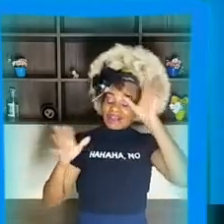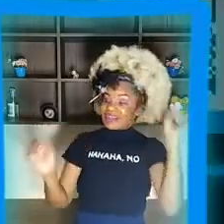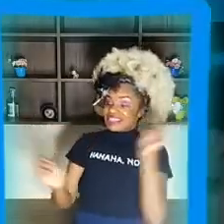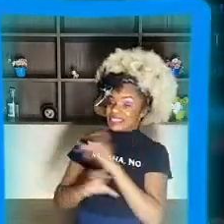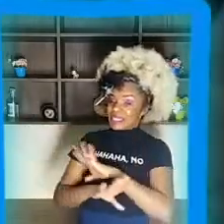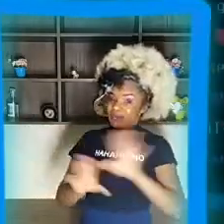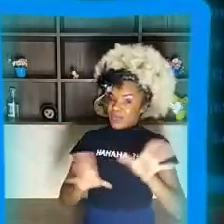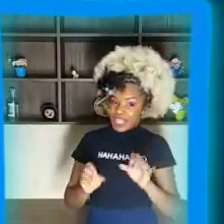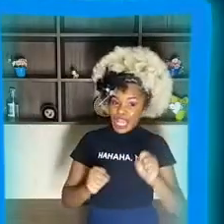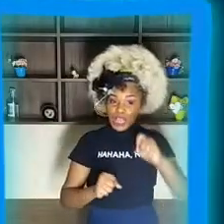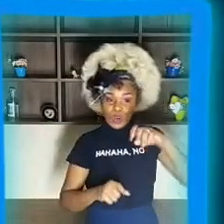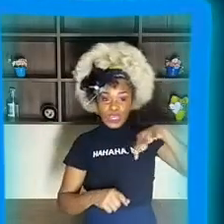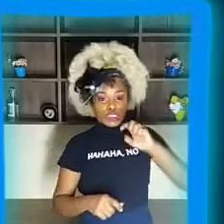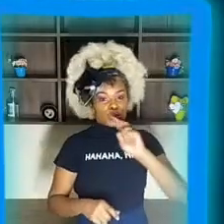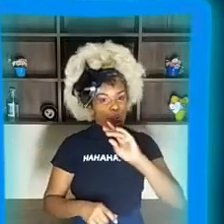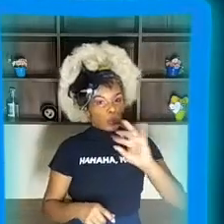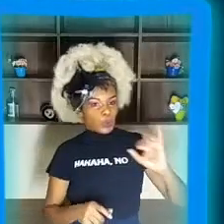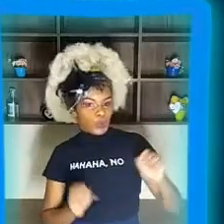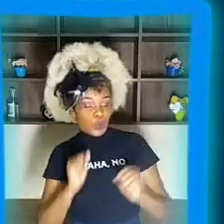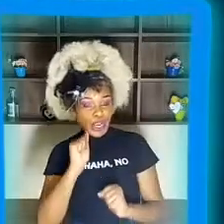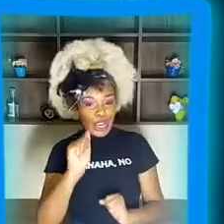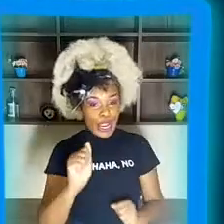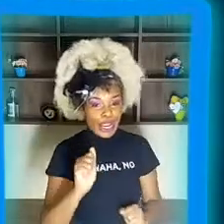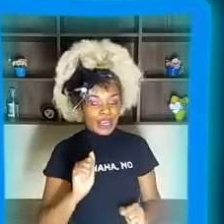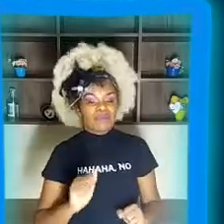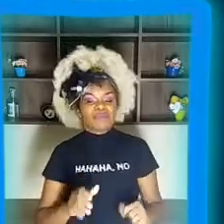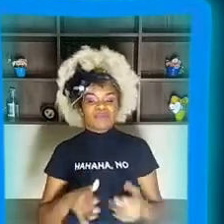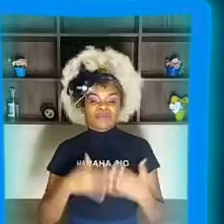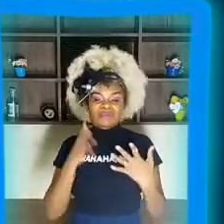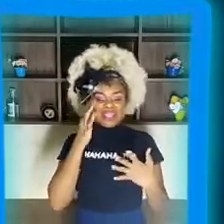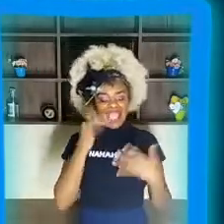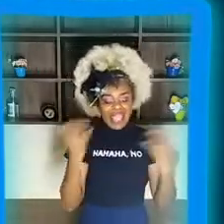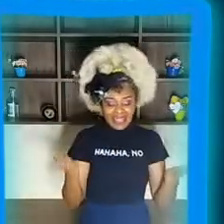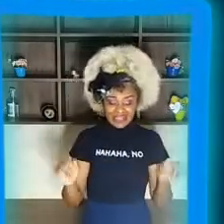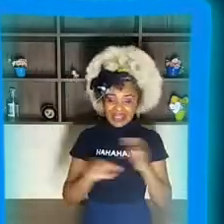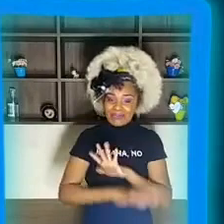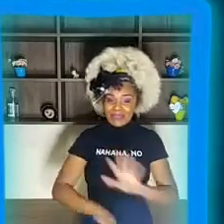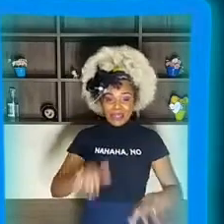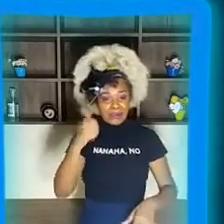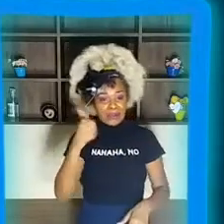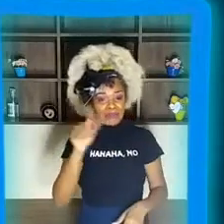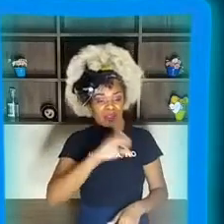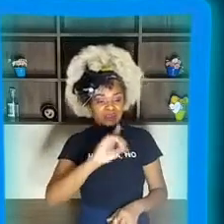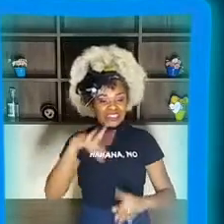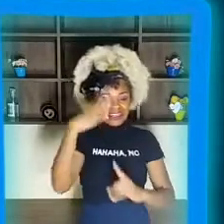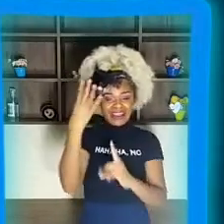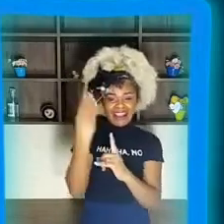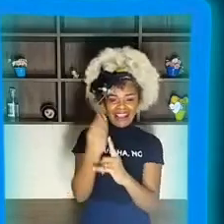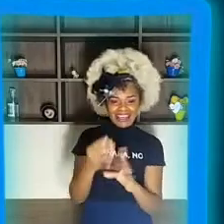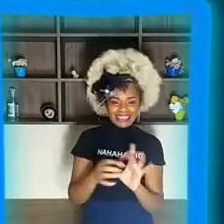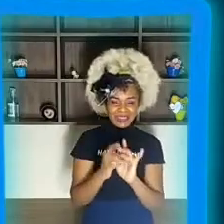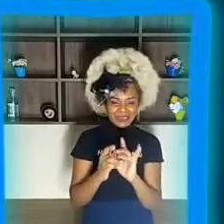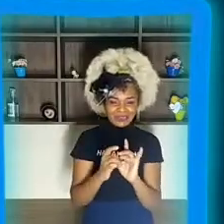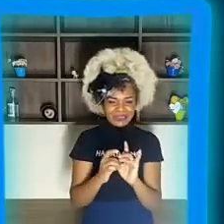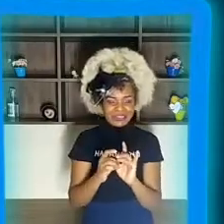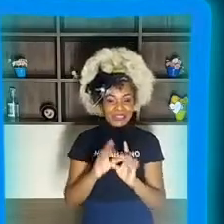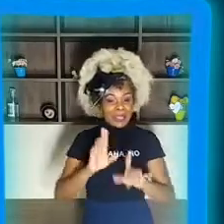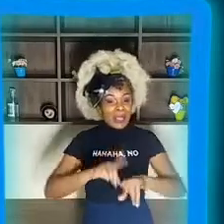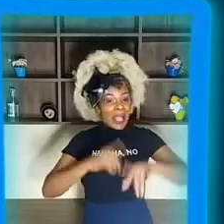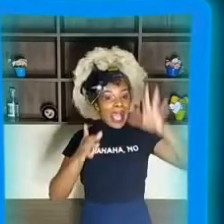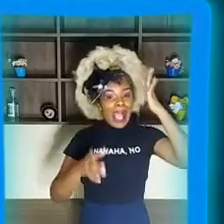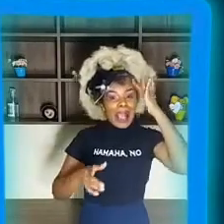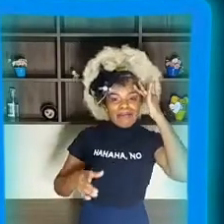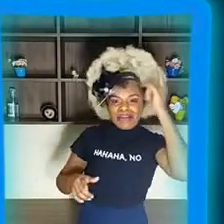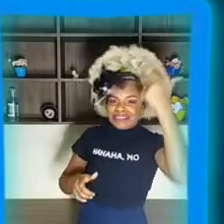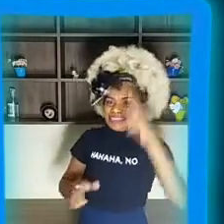aqui. A... E aqui termina o primeiro dia do Arte Uni. Mas amanhã tem